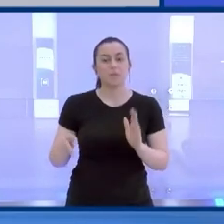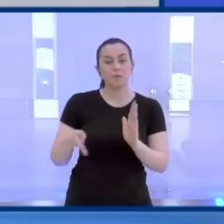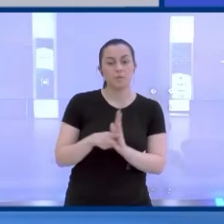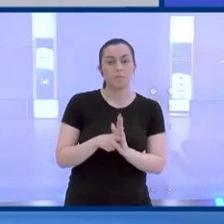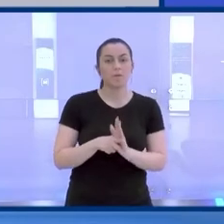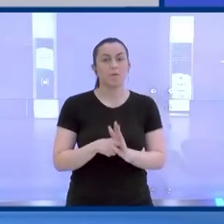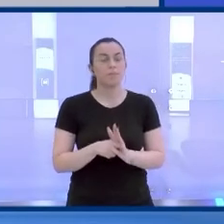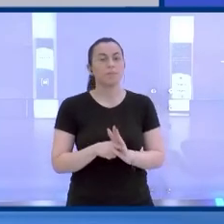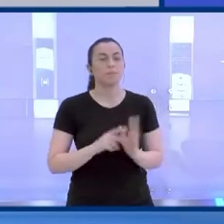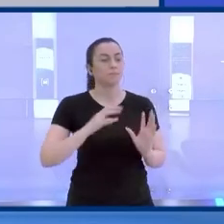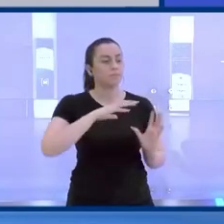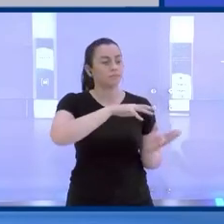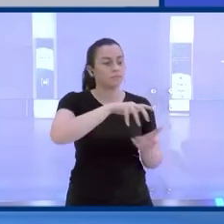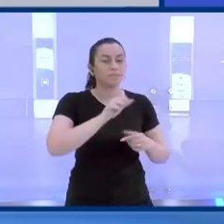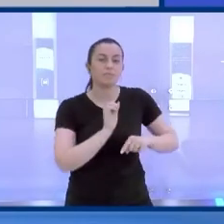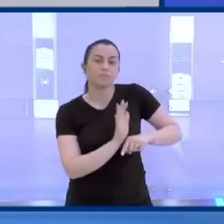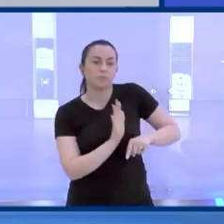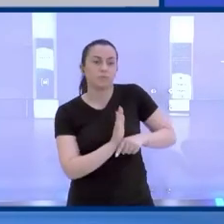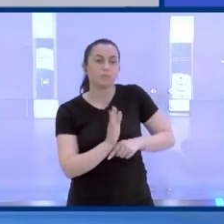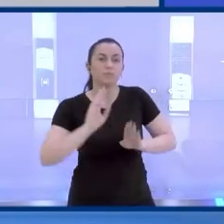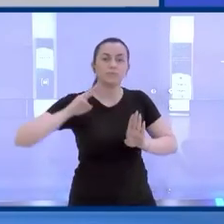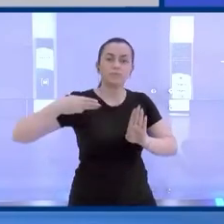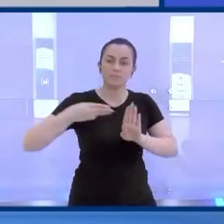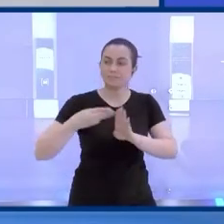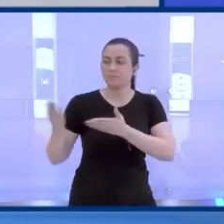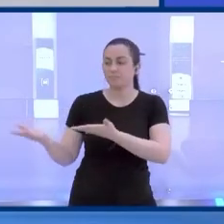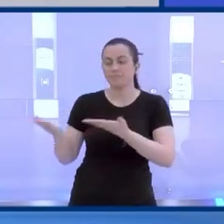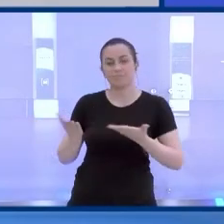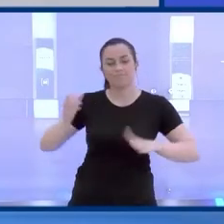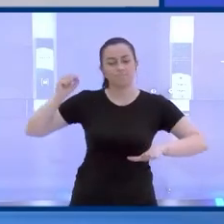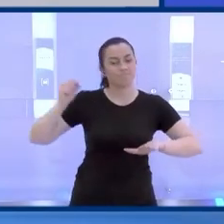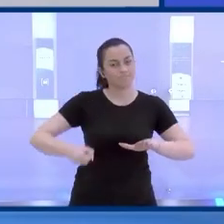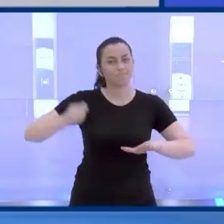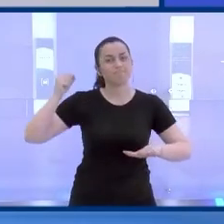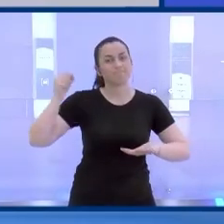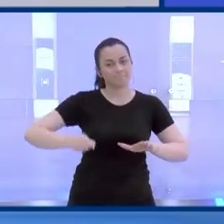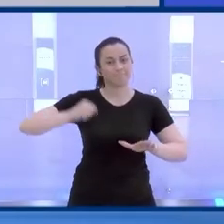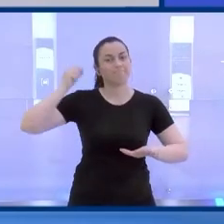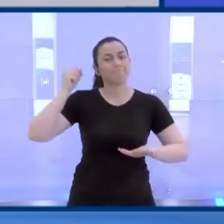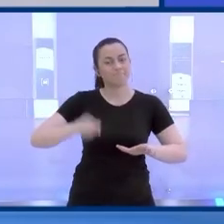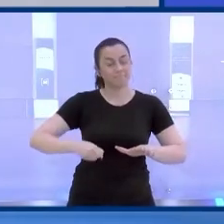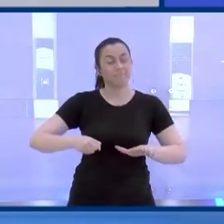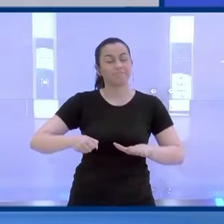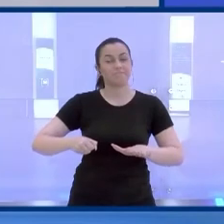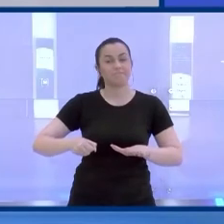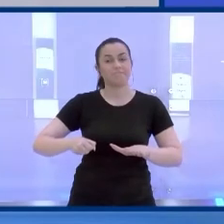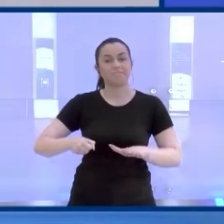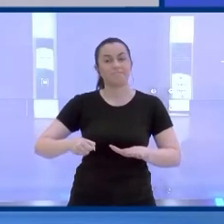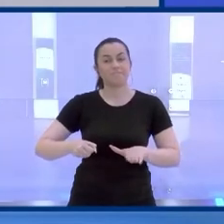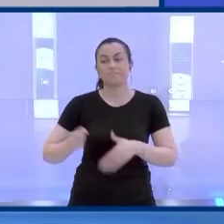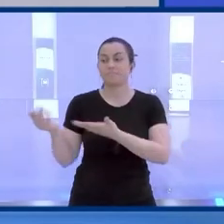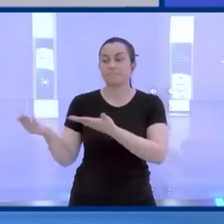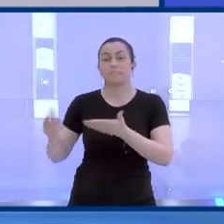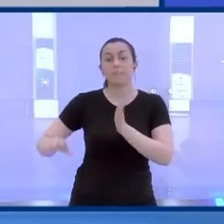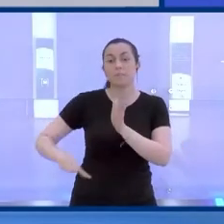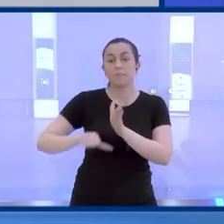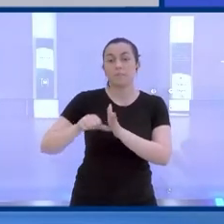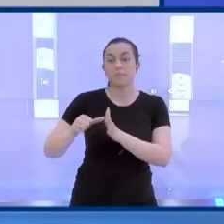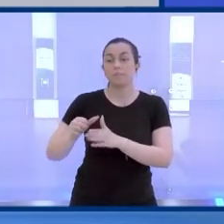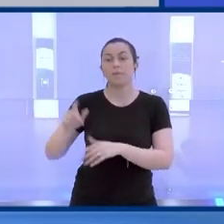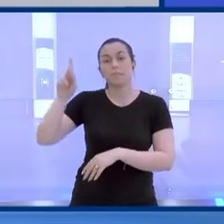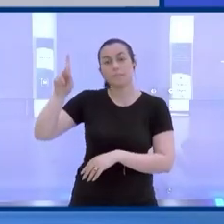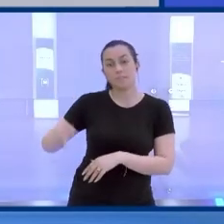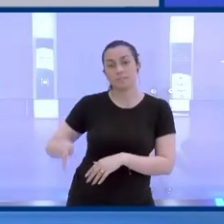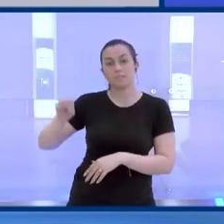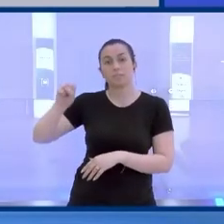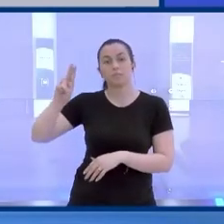Infraestrutura e a B3, convidam para a cerimônia de batida de martelo primeiramente para suas palavras o presidente da Sulgás,